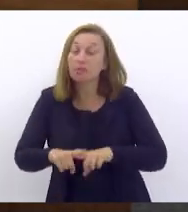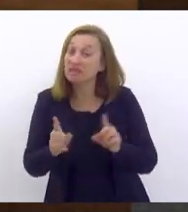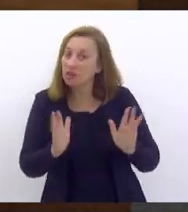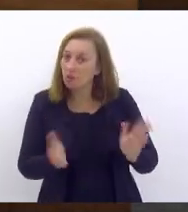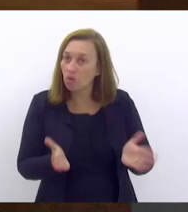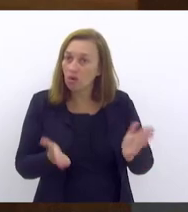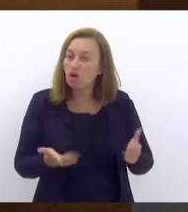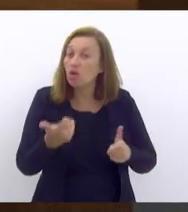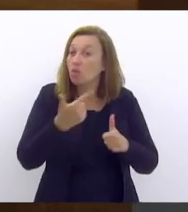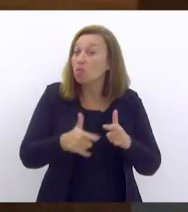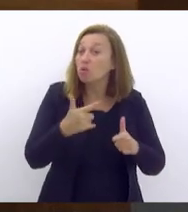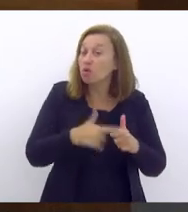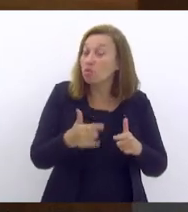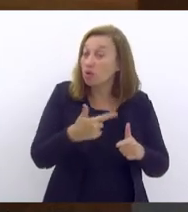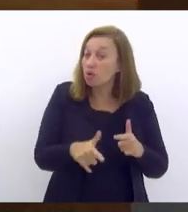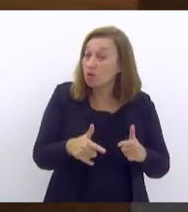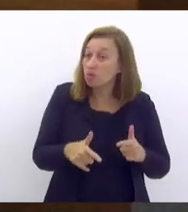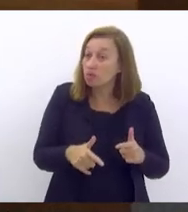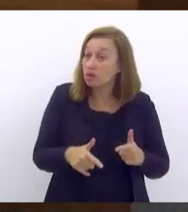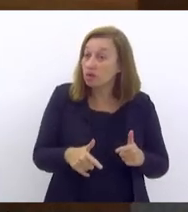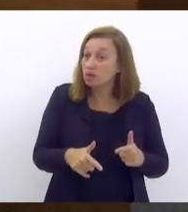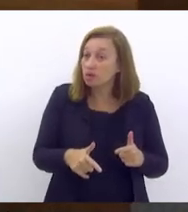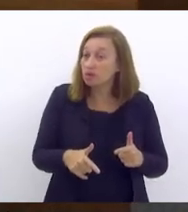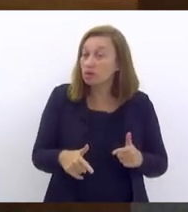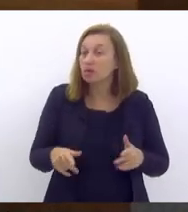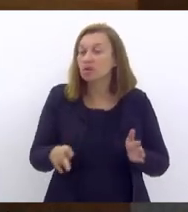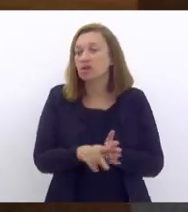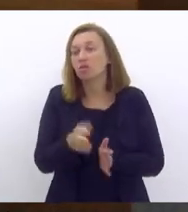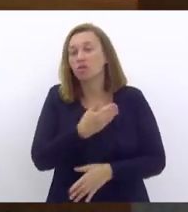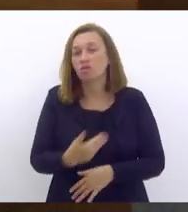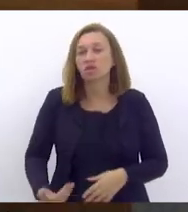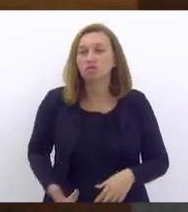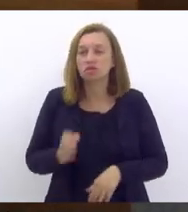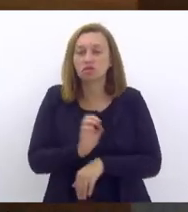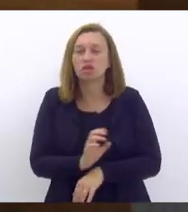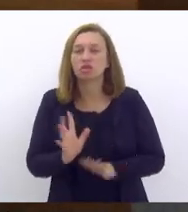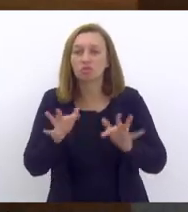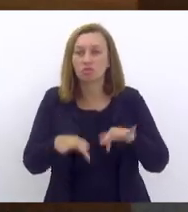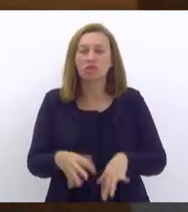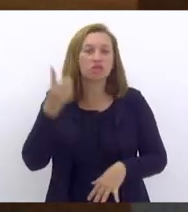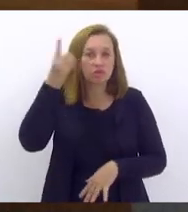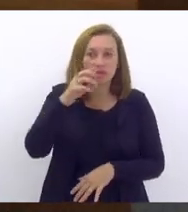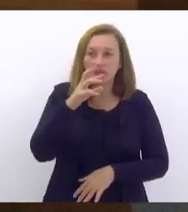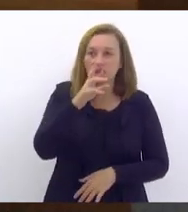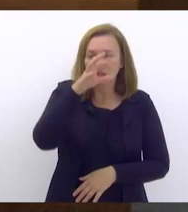Agora, o problema de quem está descentralizando é do governo do Estado. E, por fim, deputada Tia Ju,